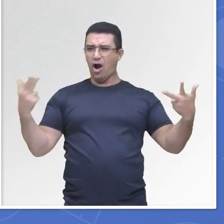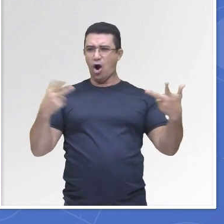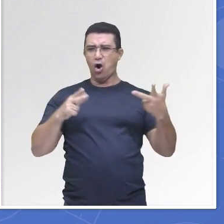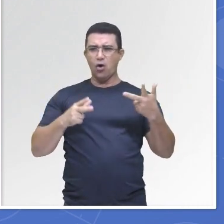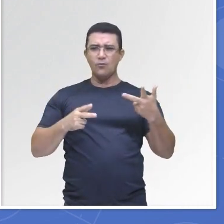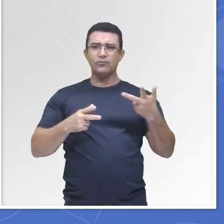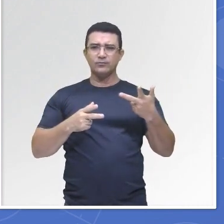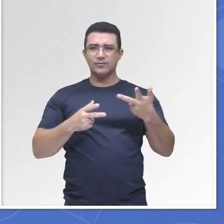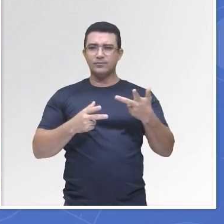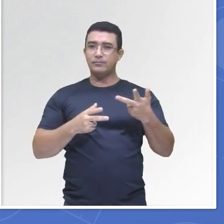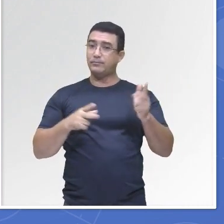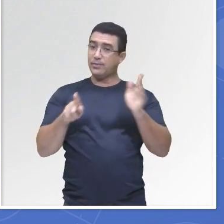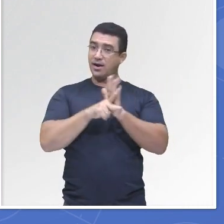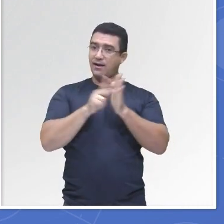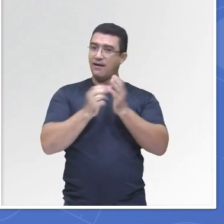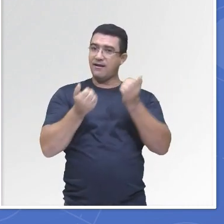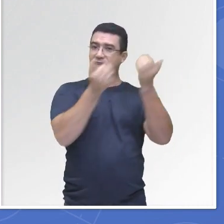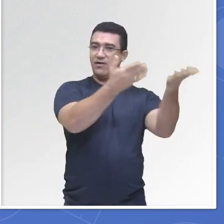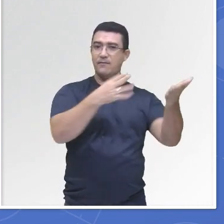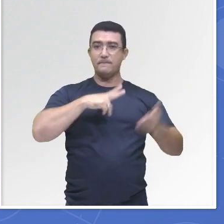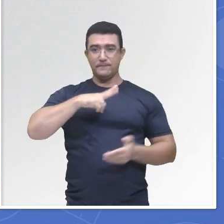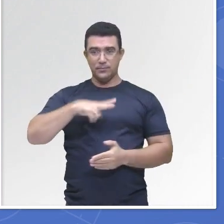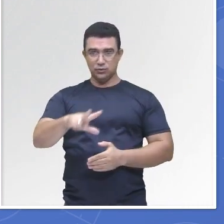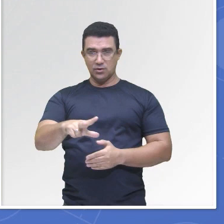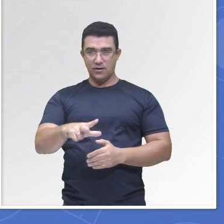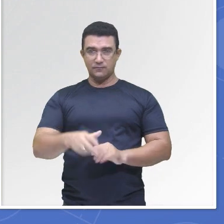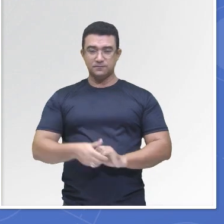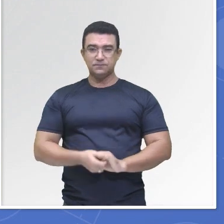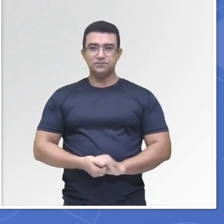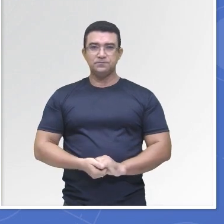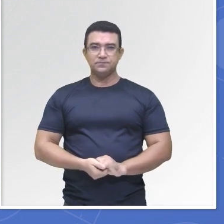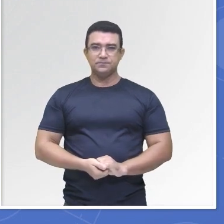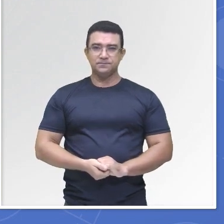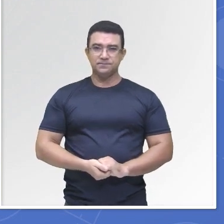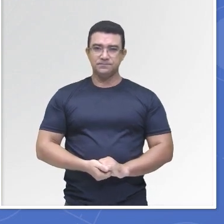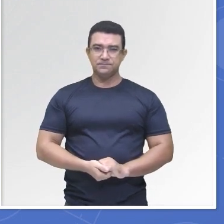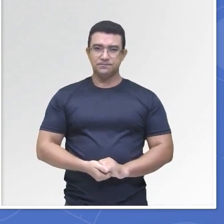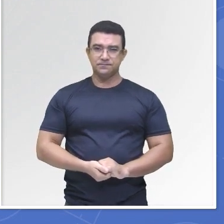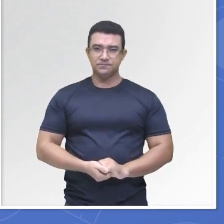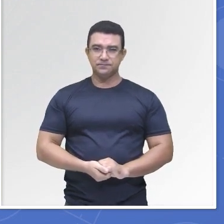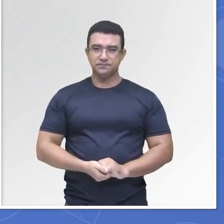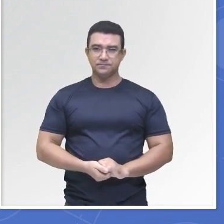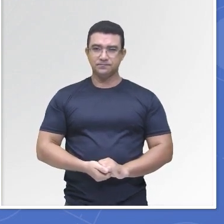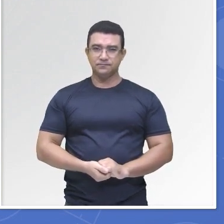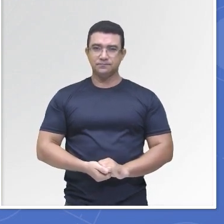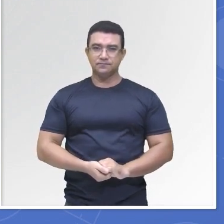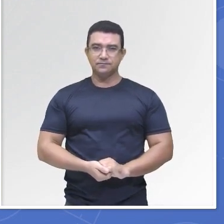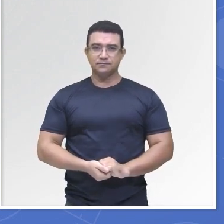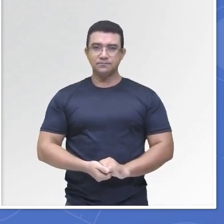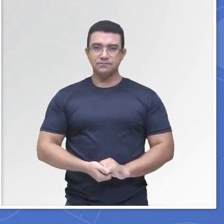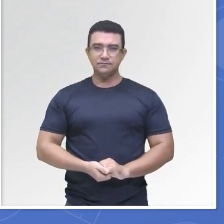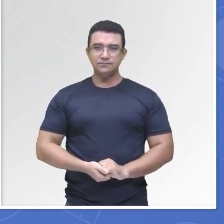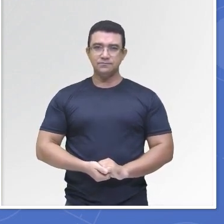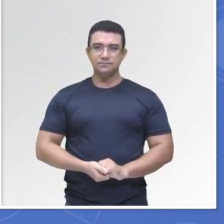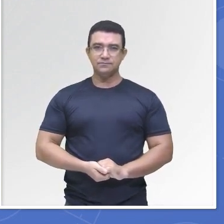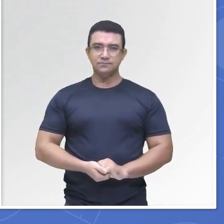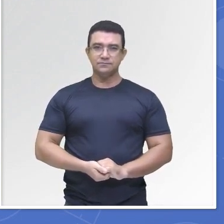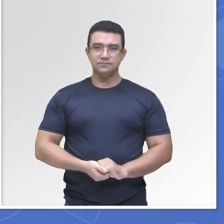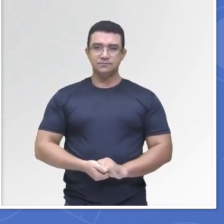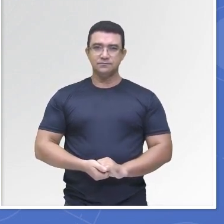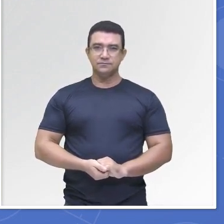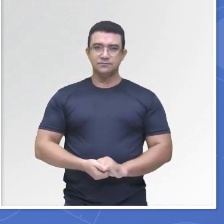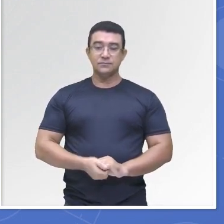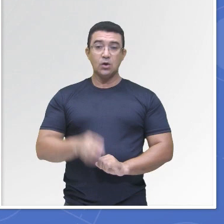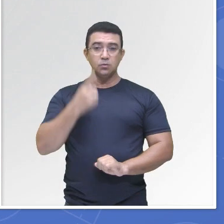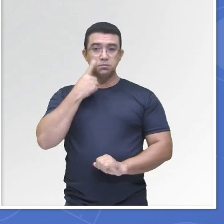que ilustra essa viagem aí do Pedro Teixeira, tá? Então, dei